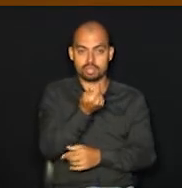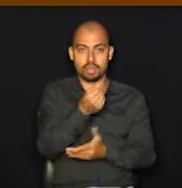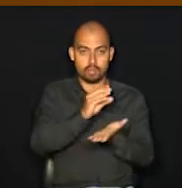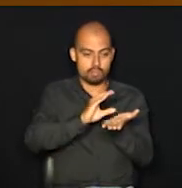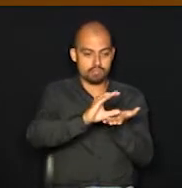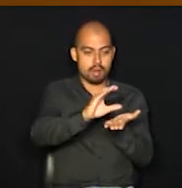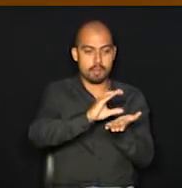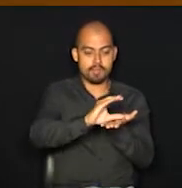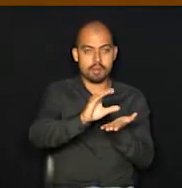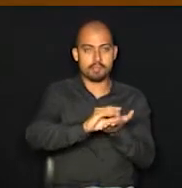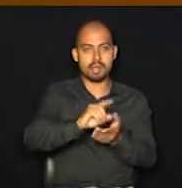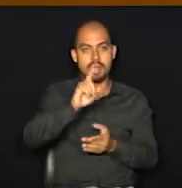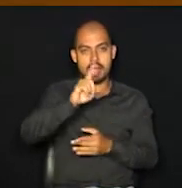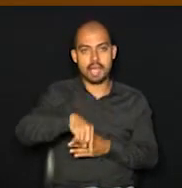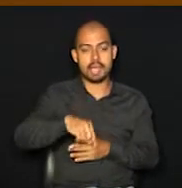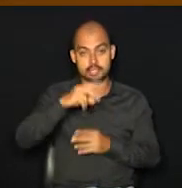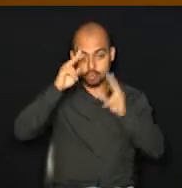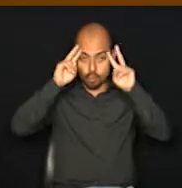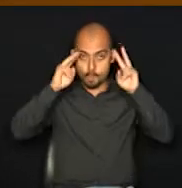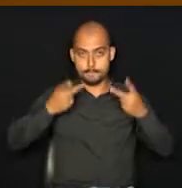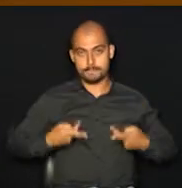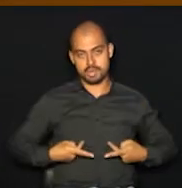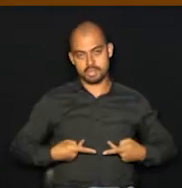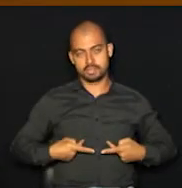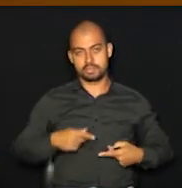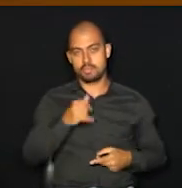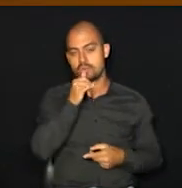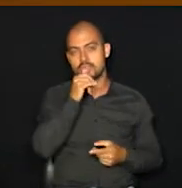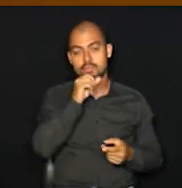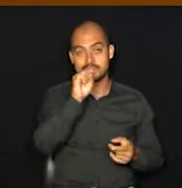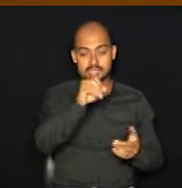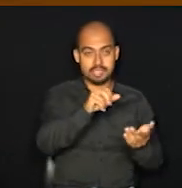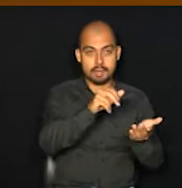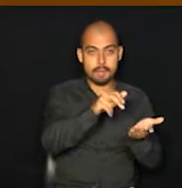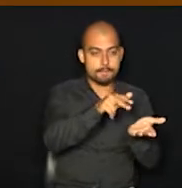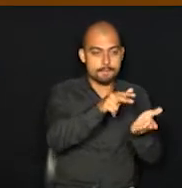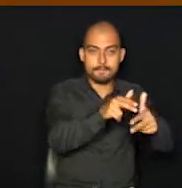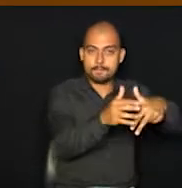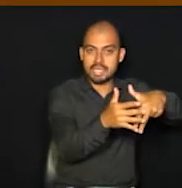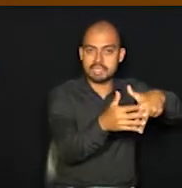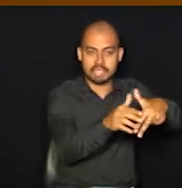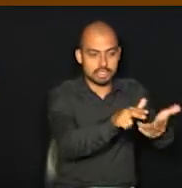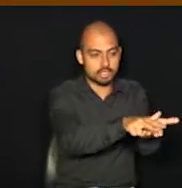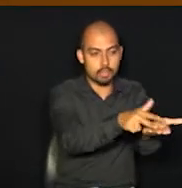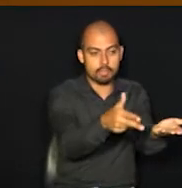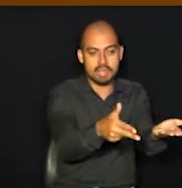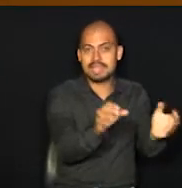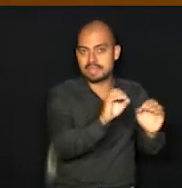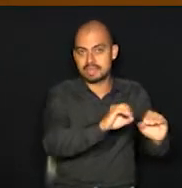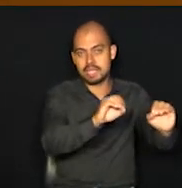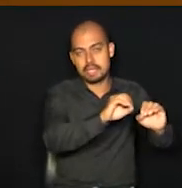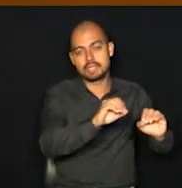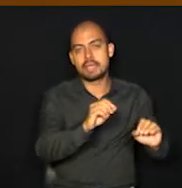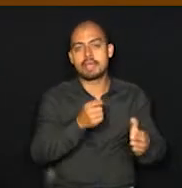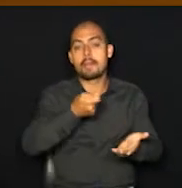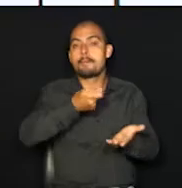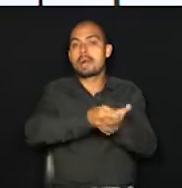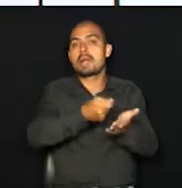é recurso humano. A hora que eu deixo o leito vazio, eu tenho que ter recurso para pagar quem está ali